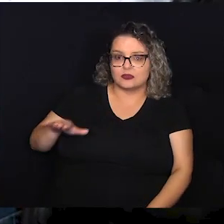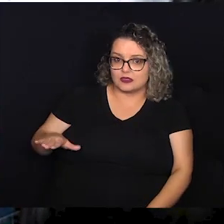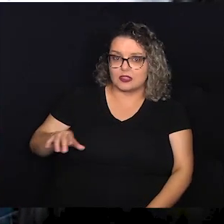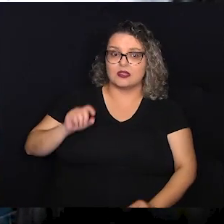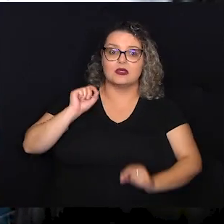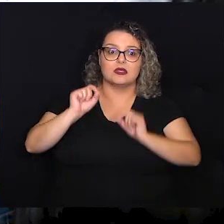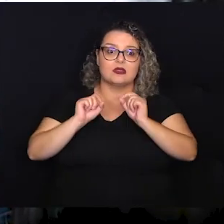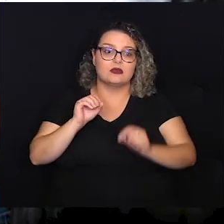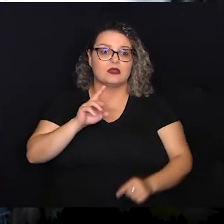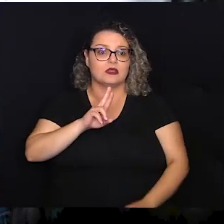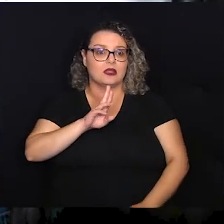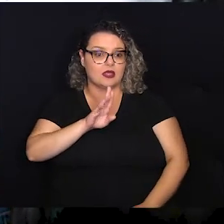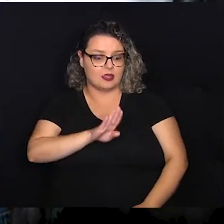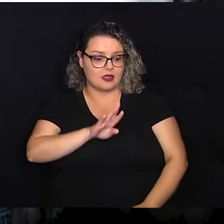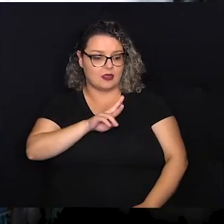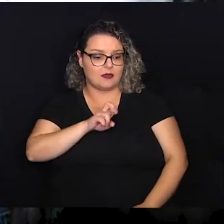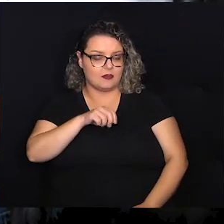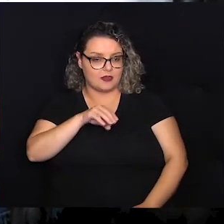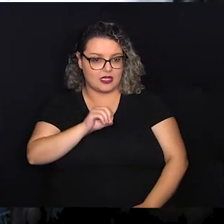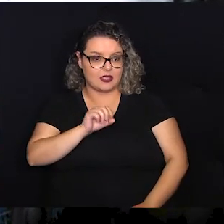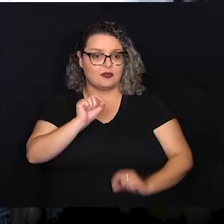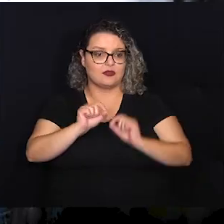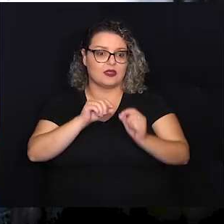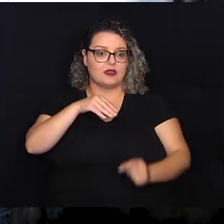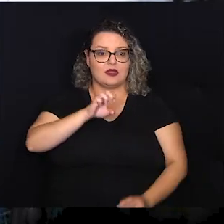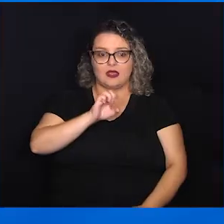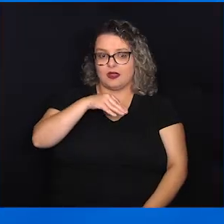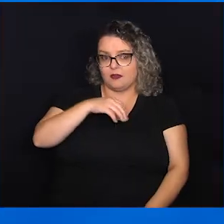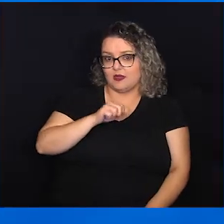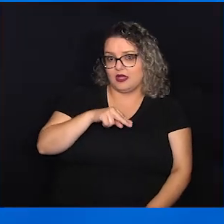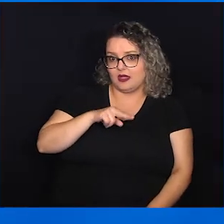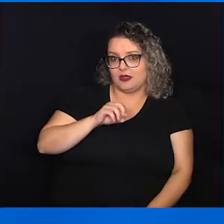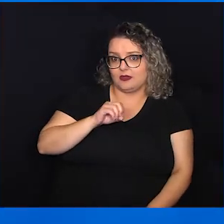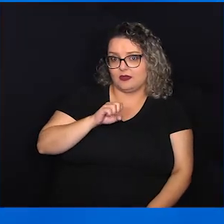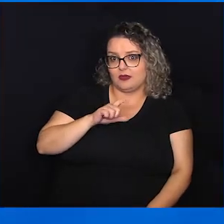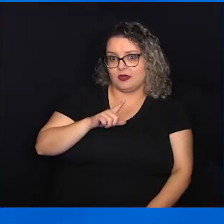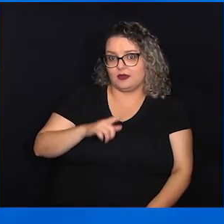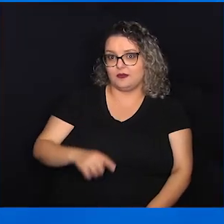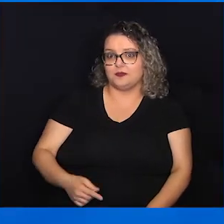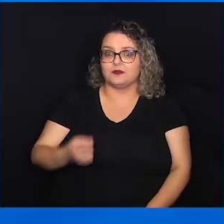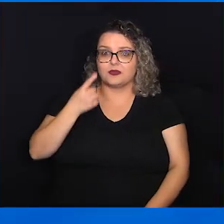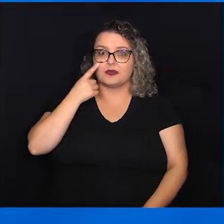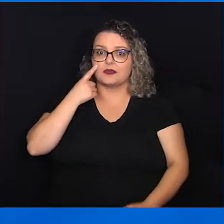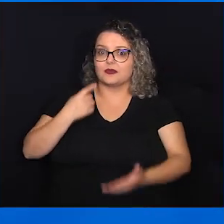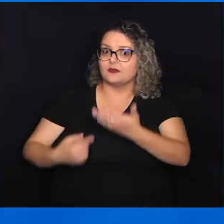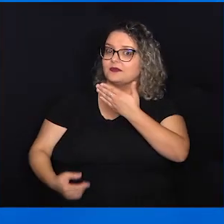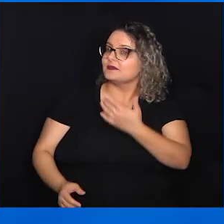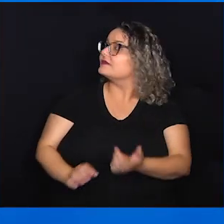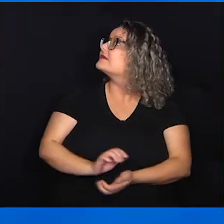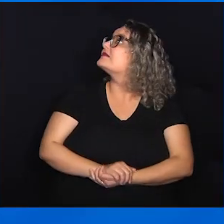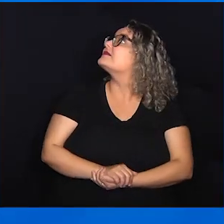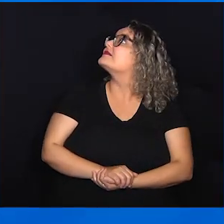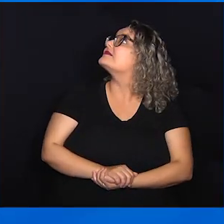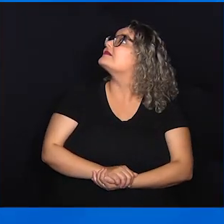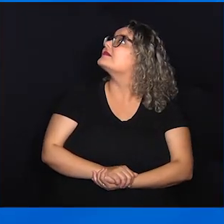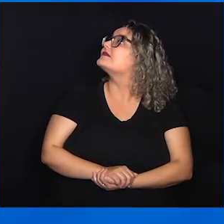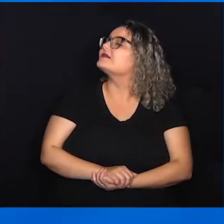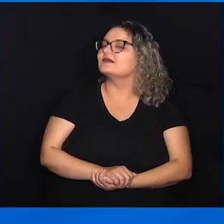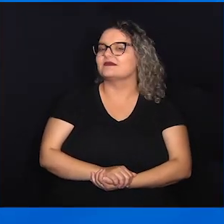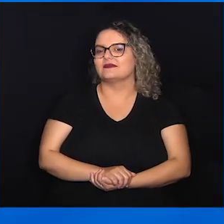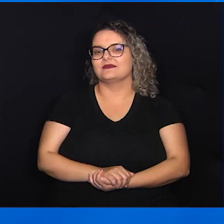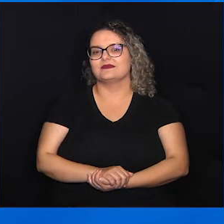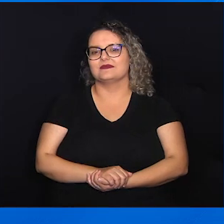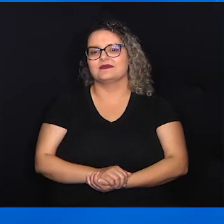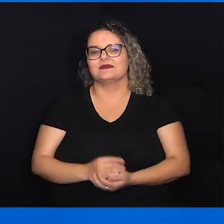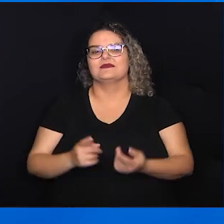é Breno, quem é Emanuel, que agora o vereador tá falando aí. Ó os dois aí. Um companheirinho